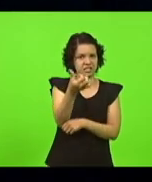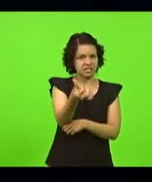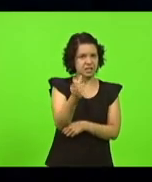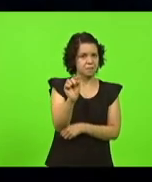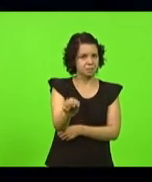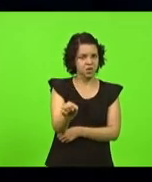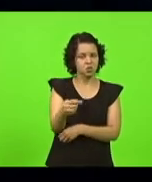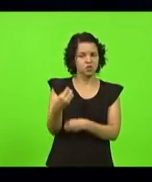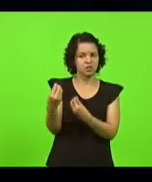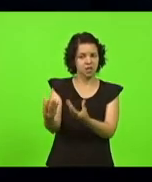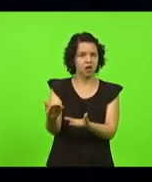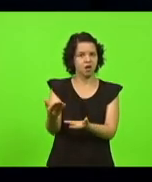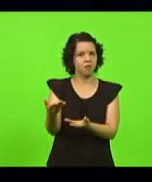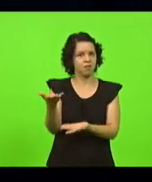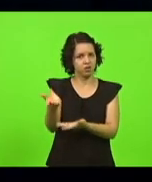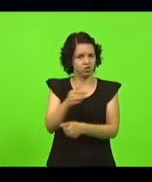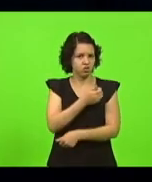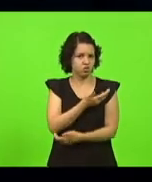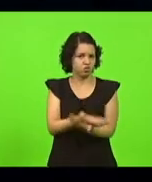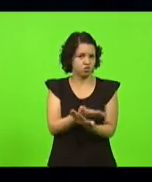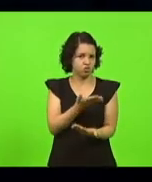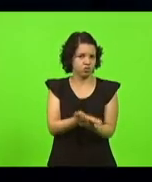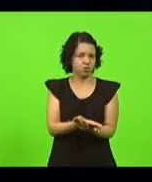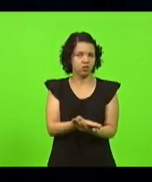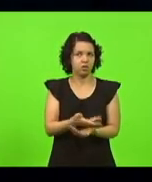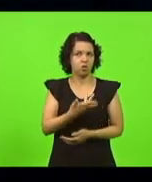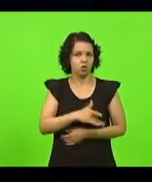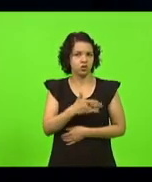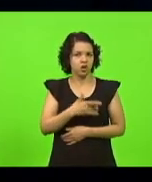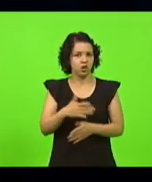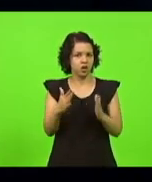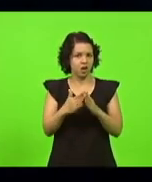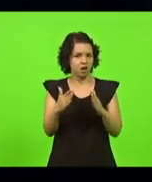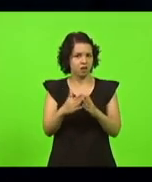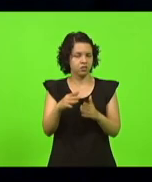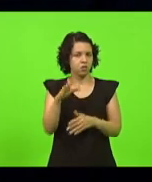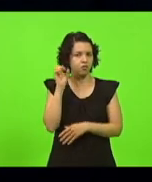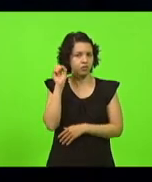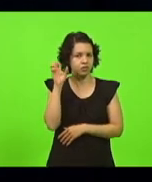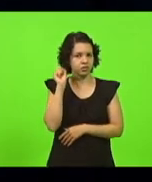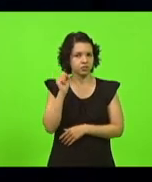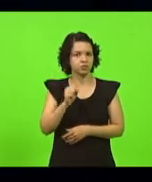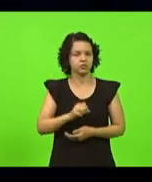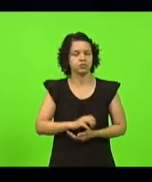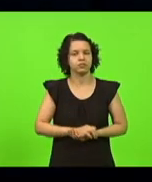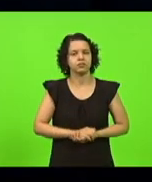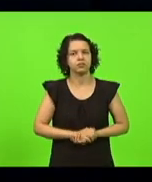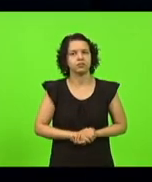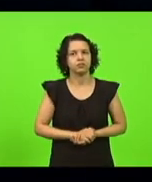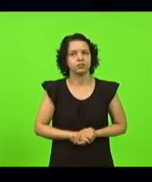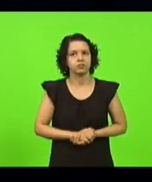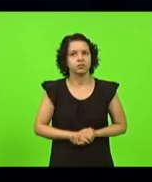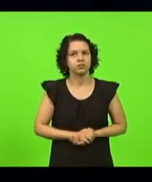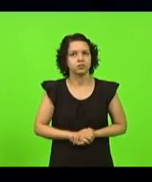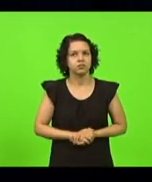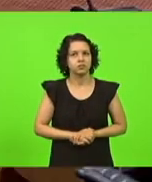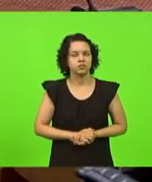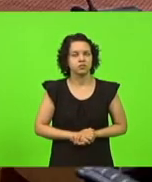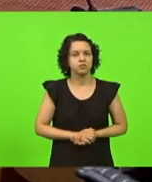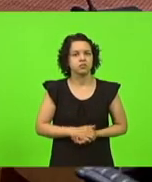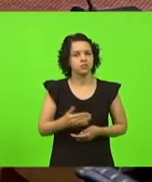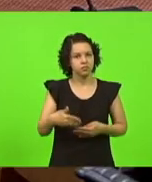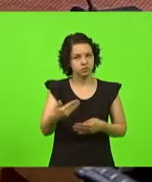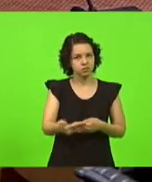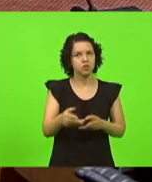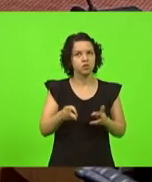estudar. Então, é isso aí. Coitado de quem está em casa ouvindo, né? Muito obrigado, senhor presidente. Nós vamos ter, na sequência, a votação